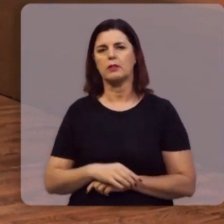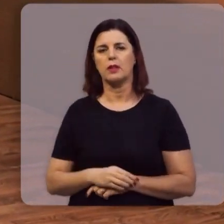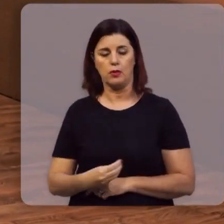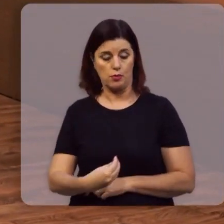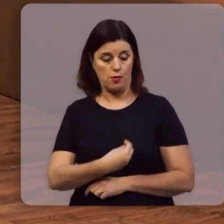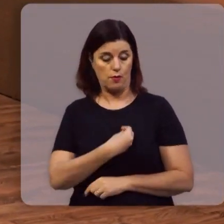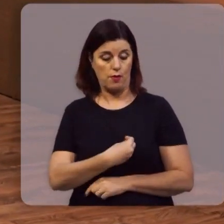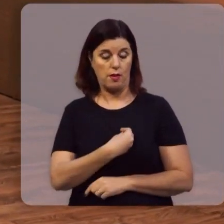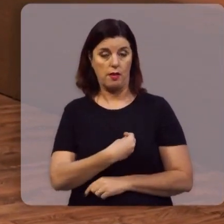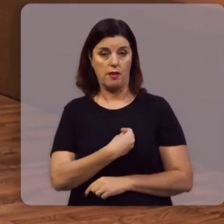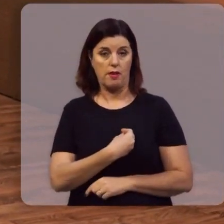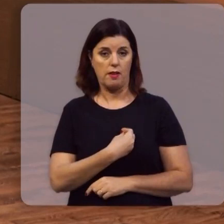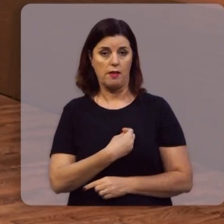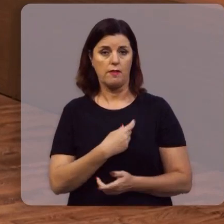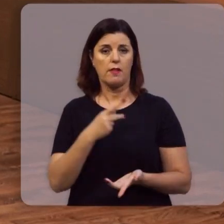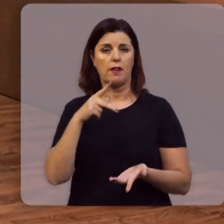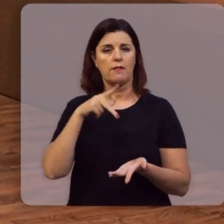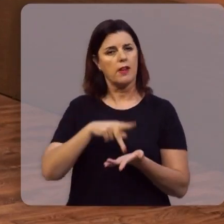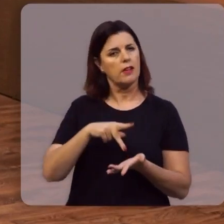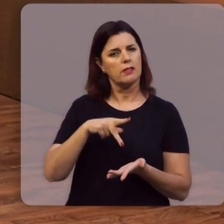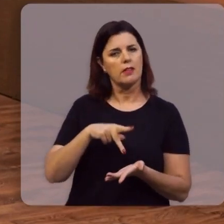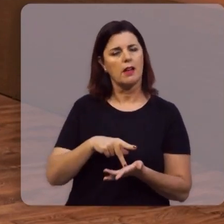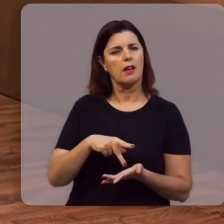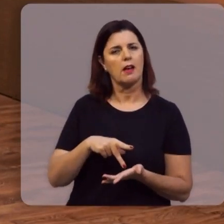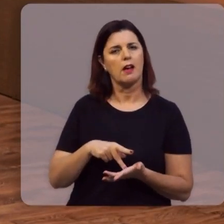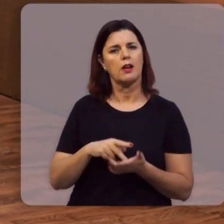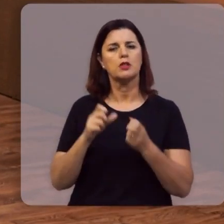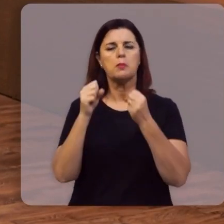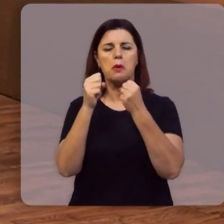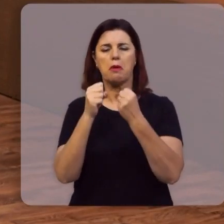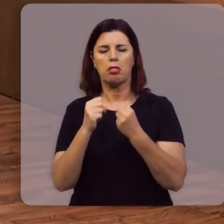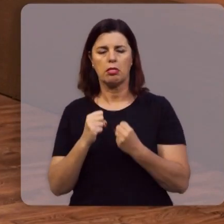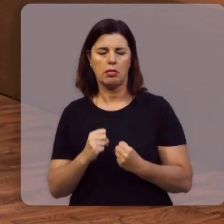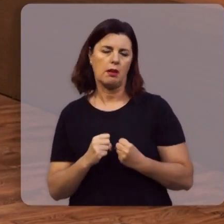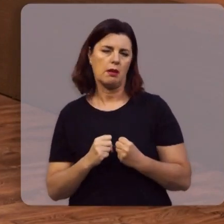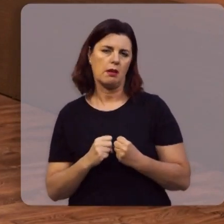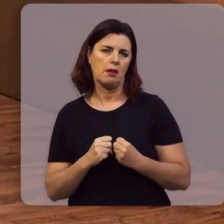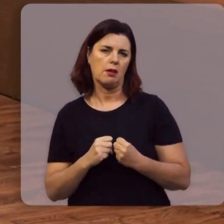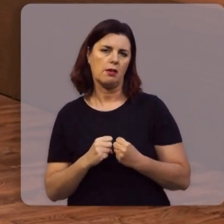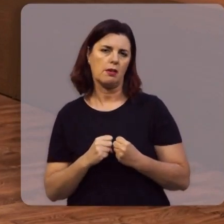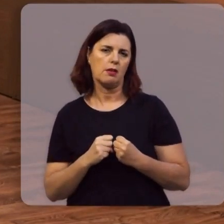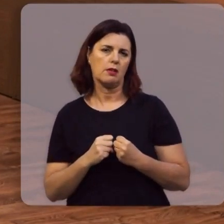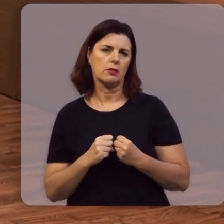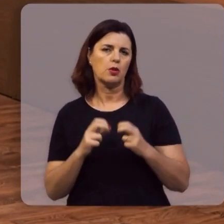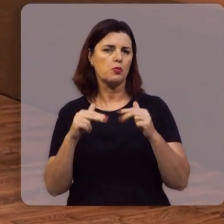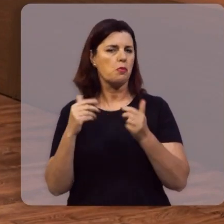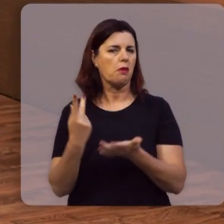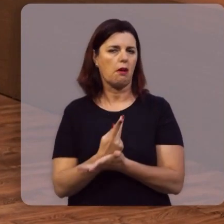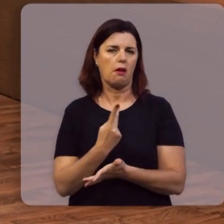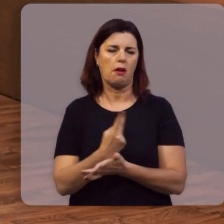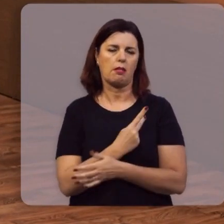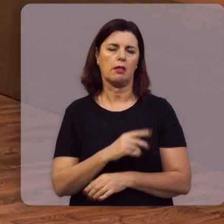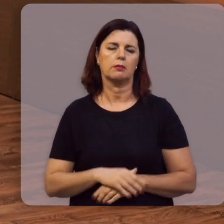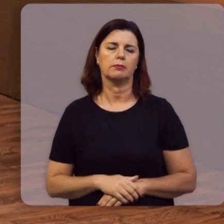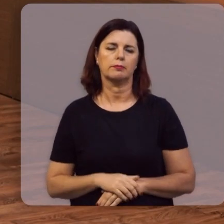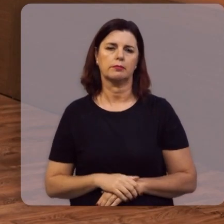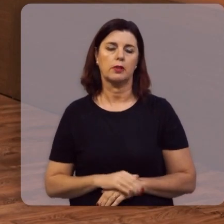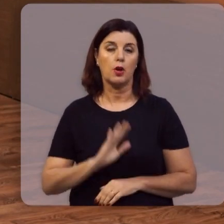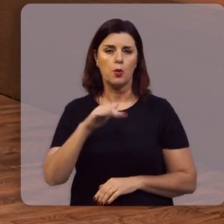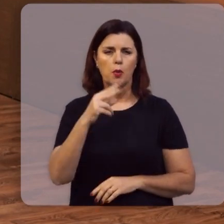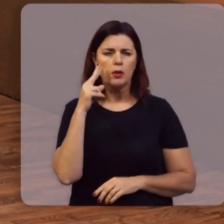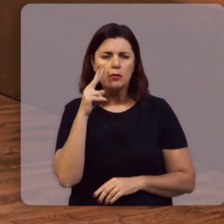viva, eficaz, poderosa e inerrante. Quando